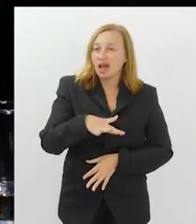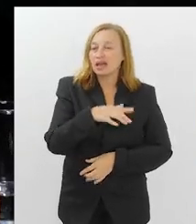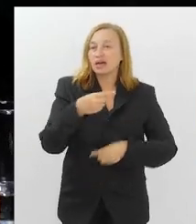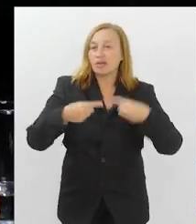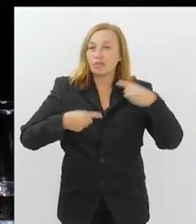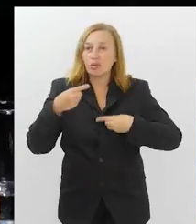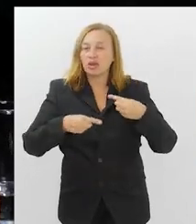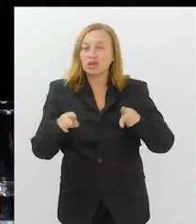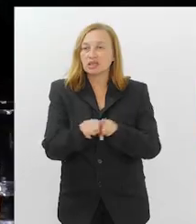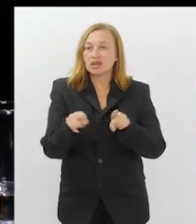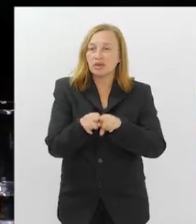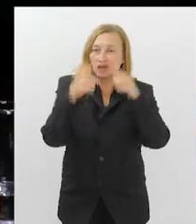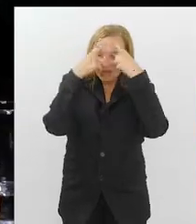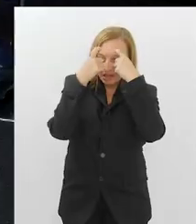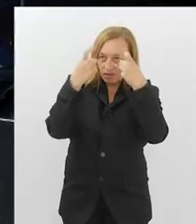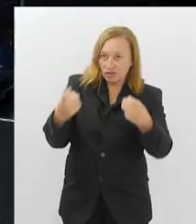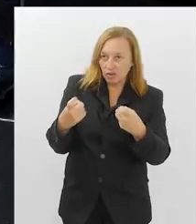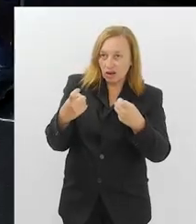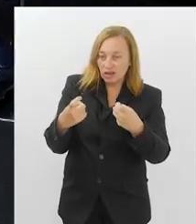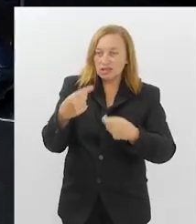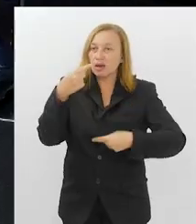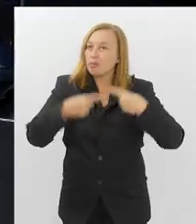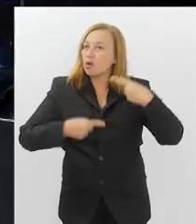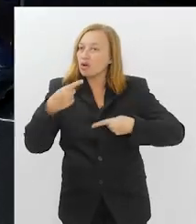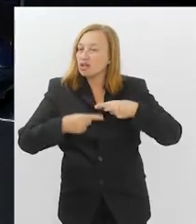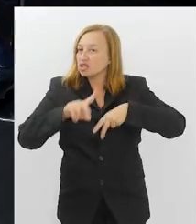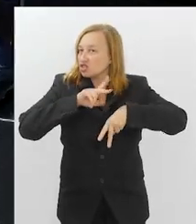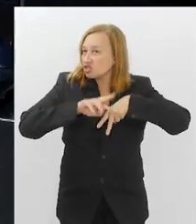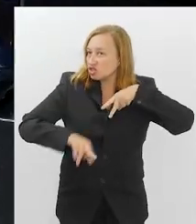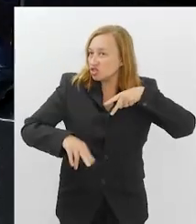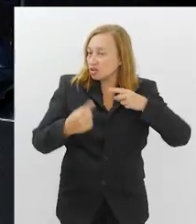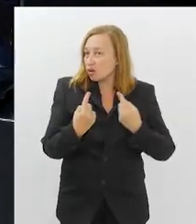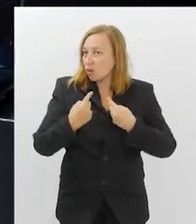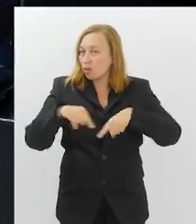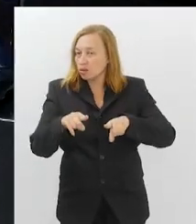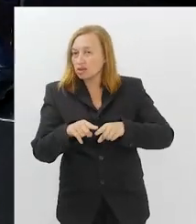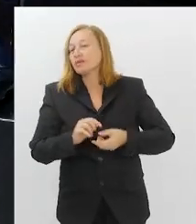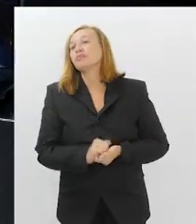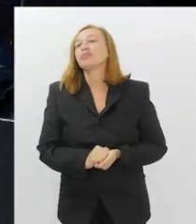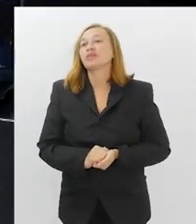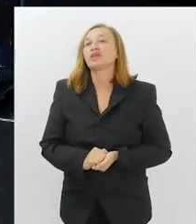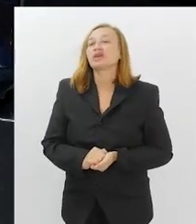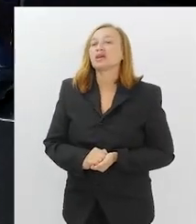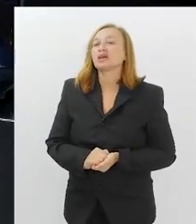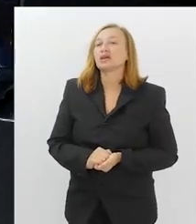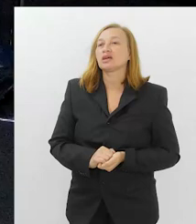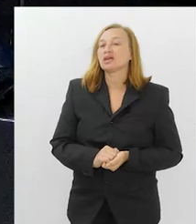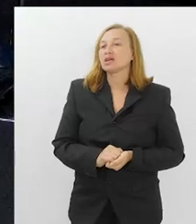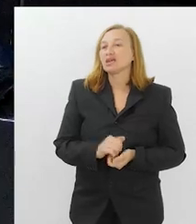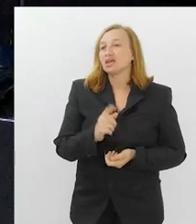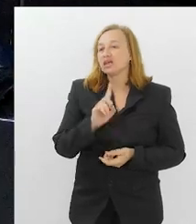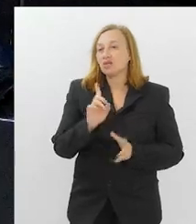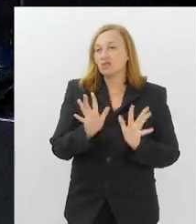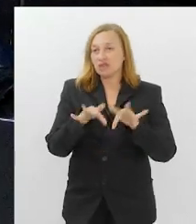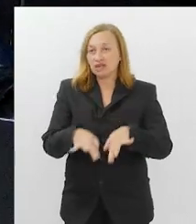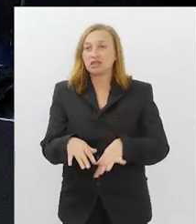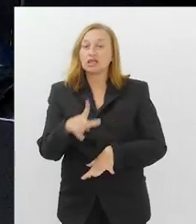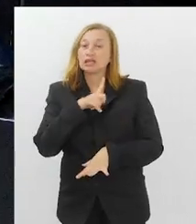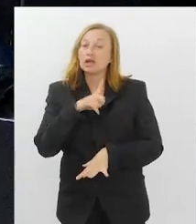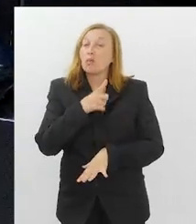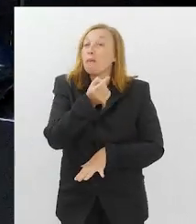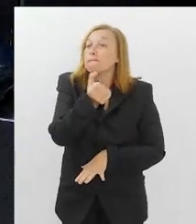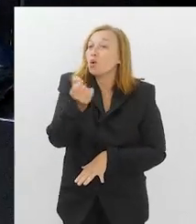na política e a violência política de gênero, o combate à violência política de gênero, que não